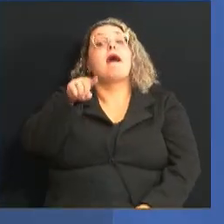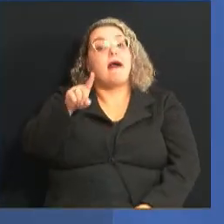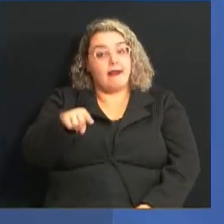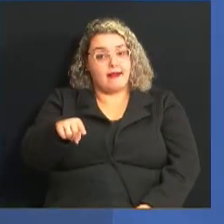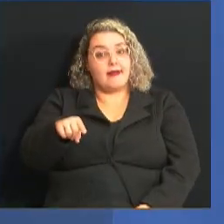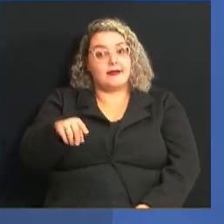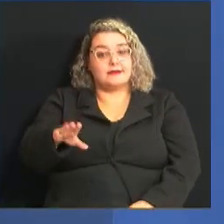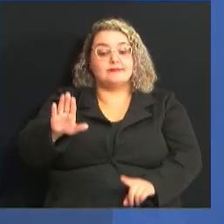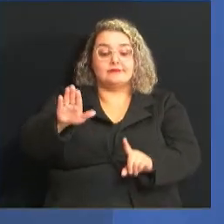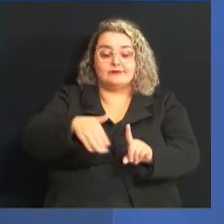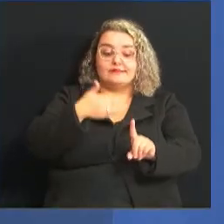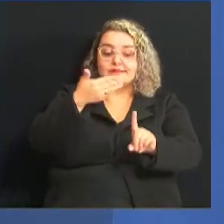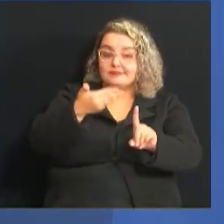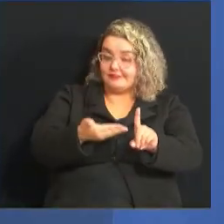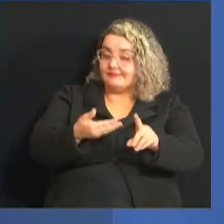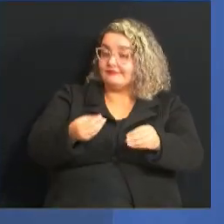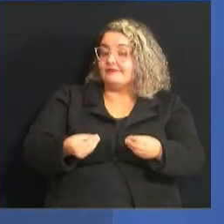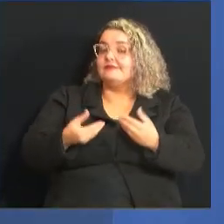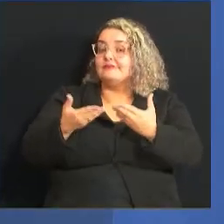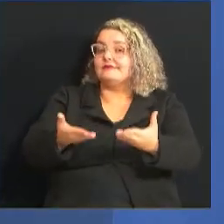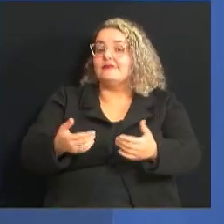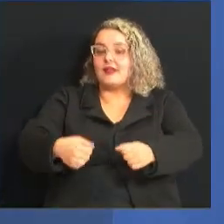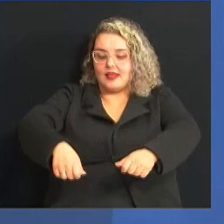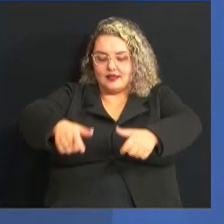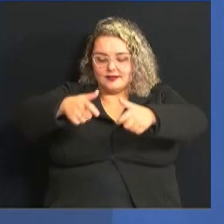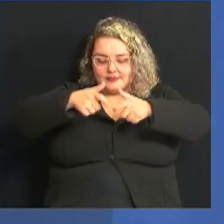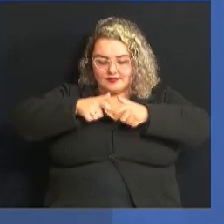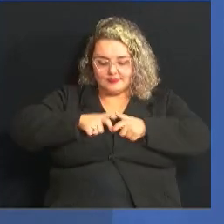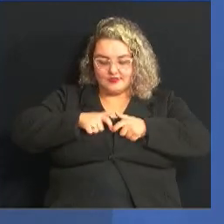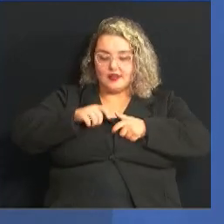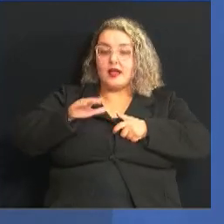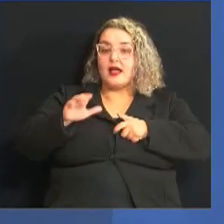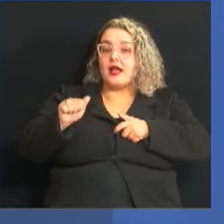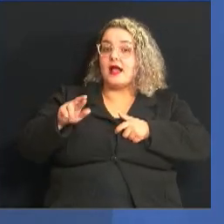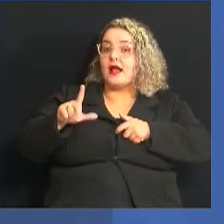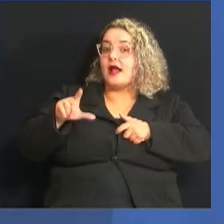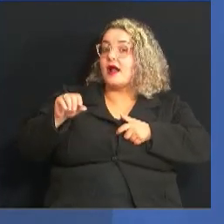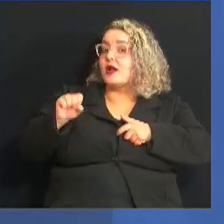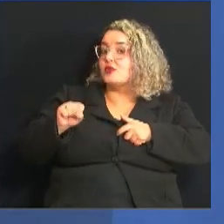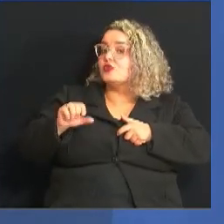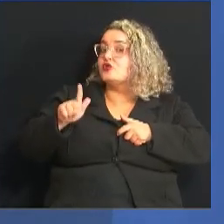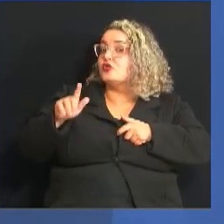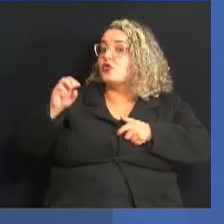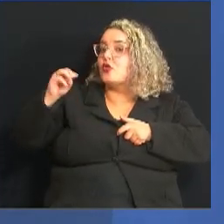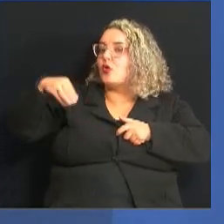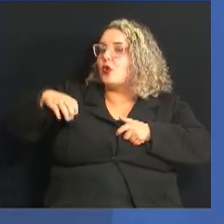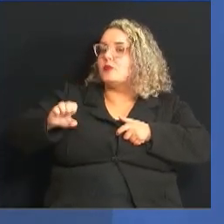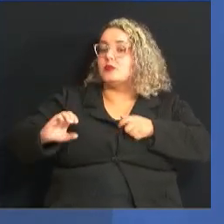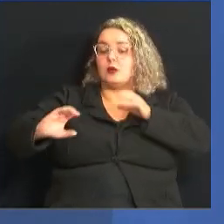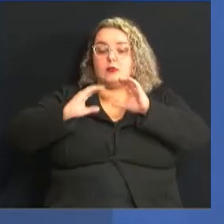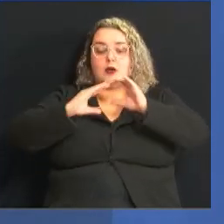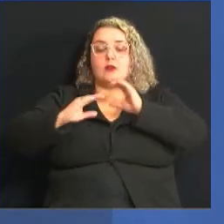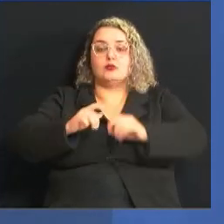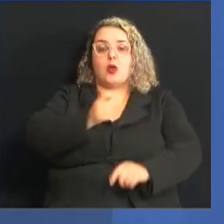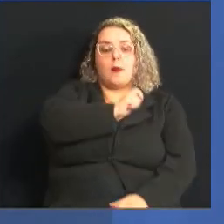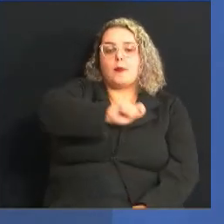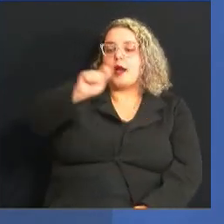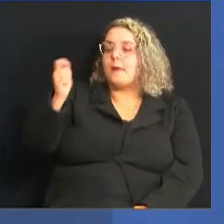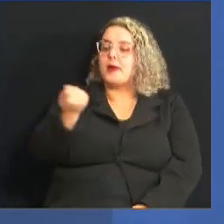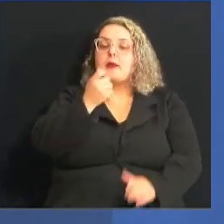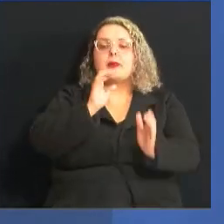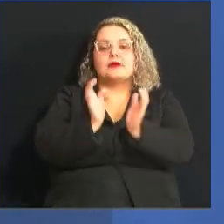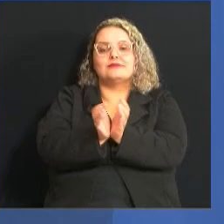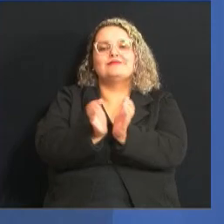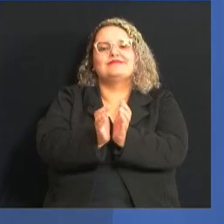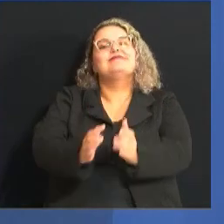uma honraria. Foi a medalha Carlos Gomes ao coral do Tênis Clube de Campinas. Quem faz aí